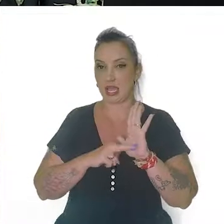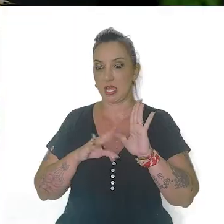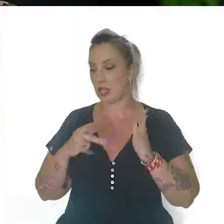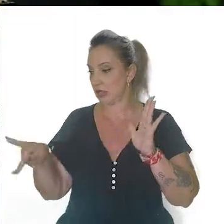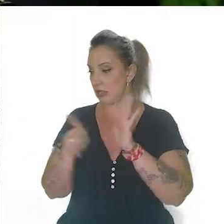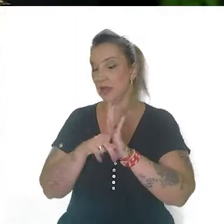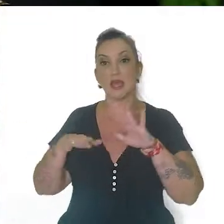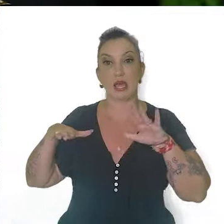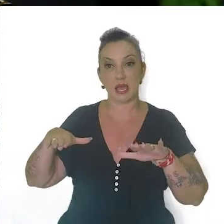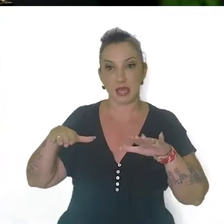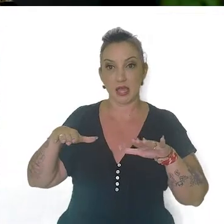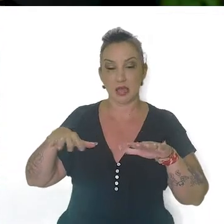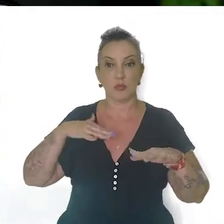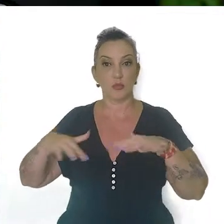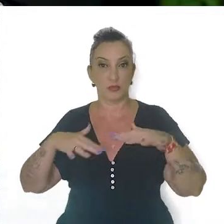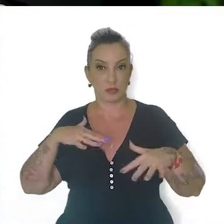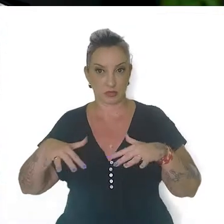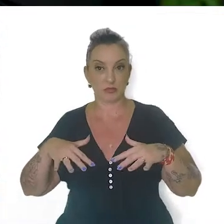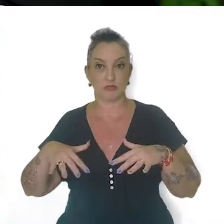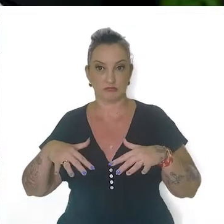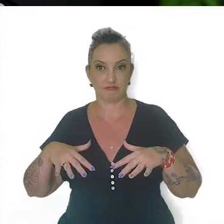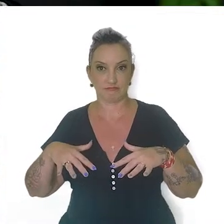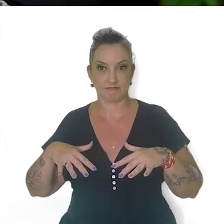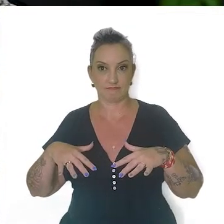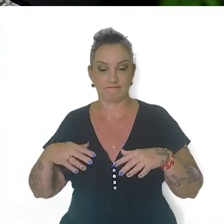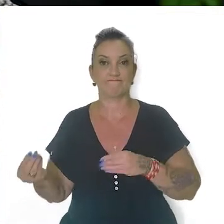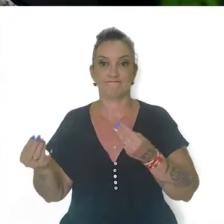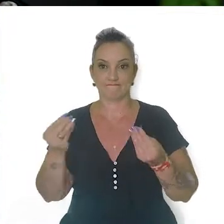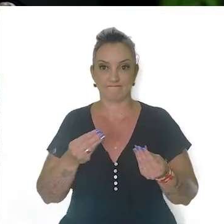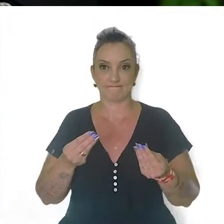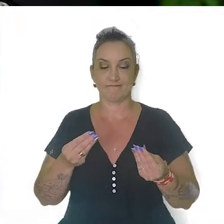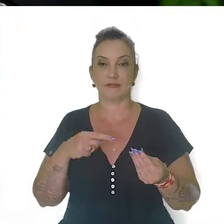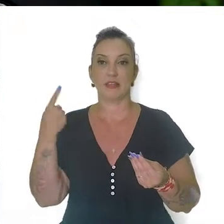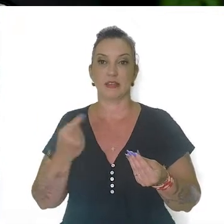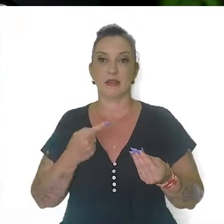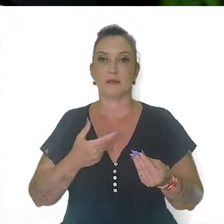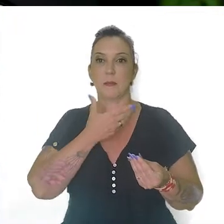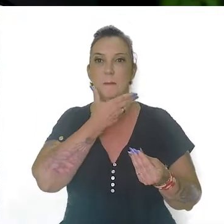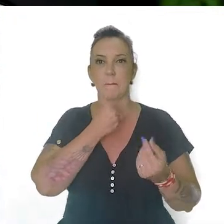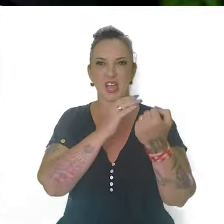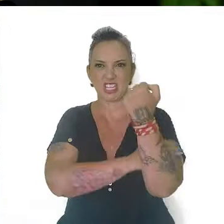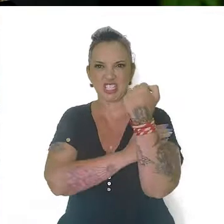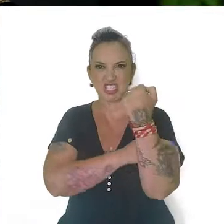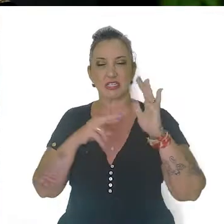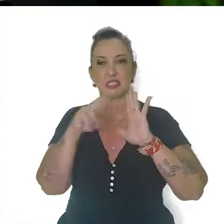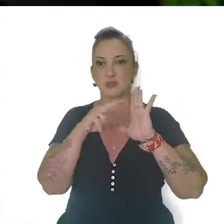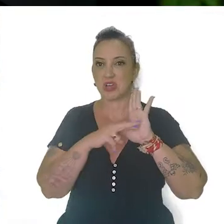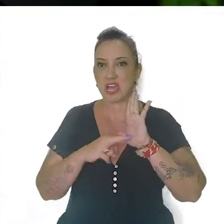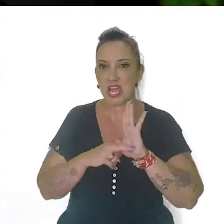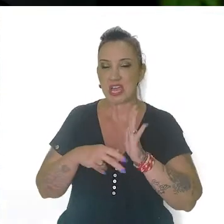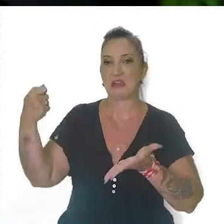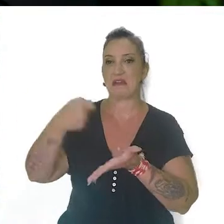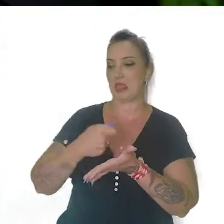de que o próprio rap, o próprio movimento hip hop traz em cima da gente, de machismo, de